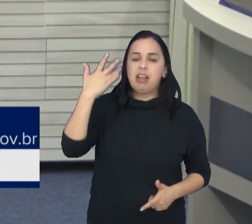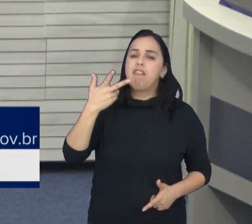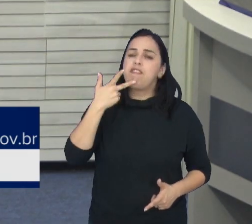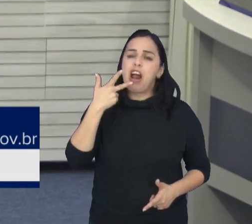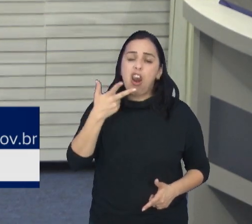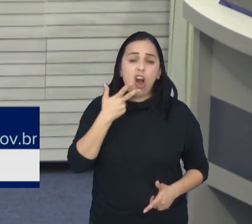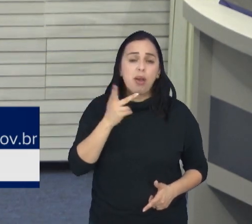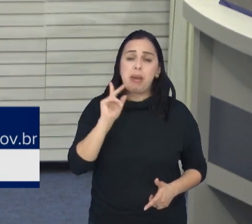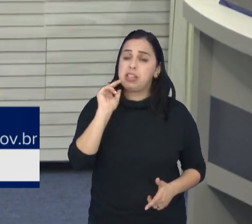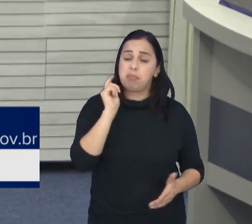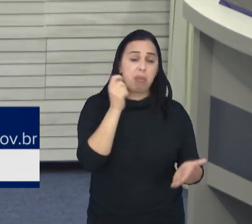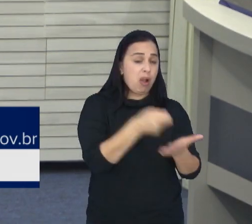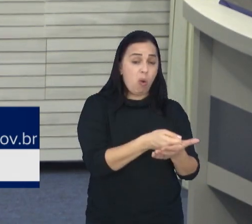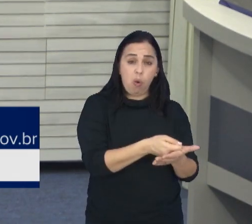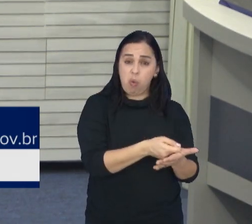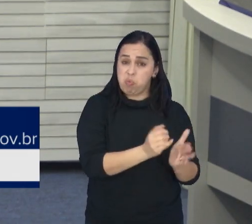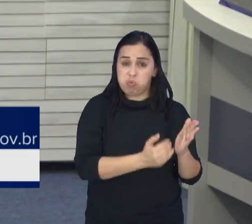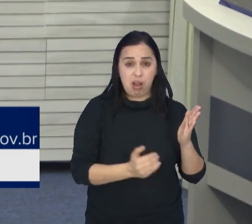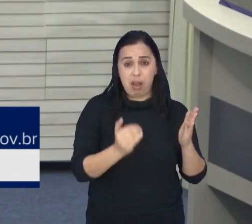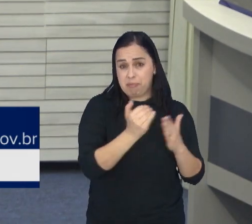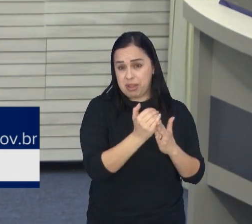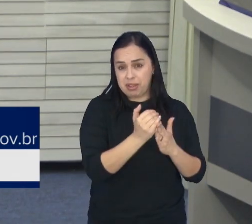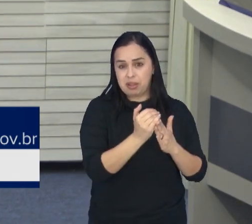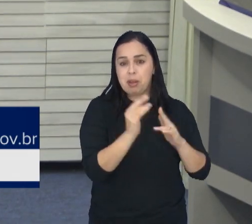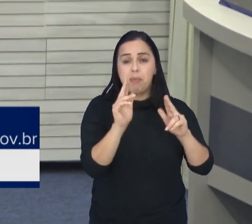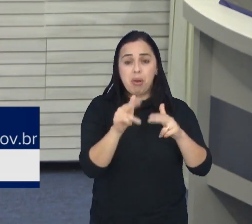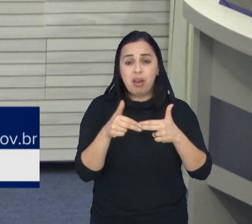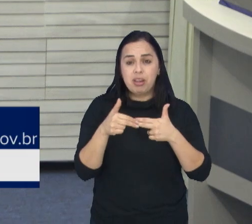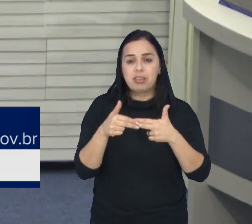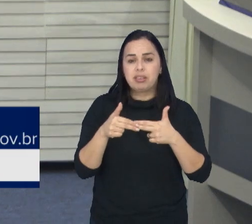fácil você falar e empurrar. Então, os servidores que estão nessa casa aqui, ó,